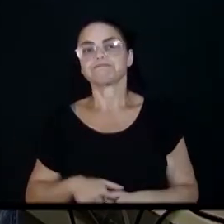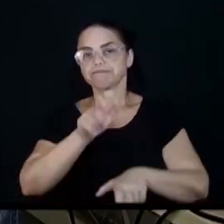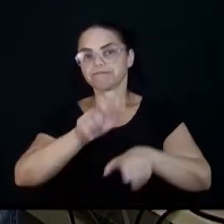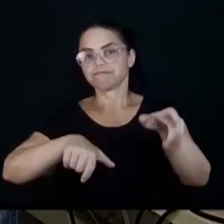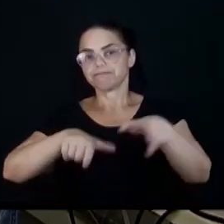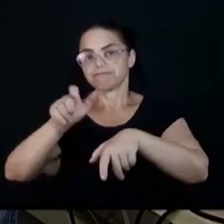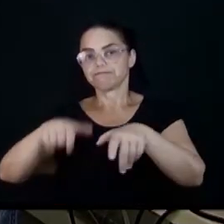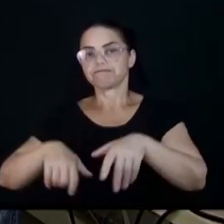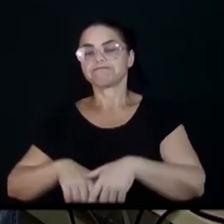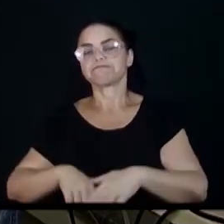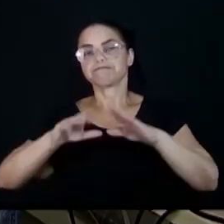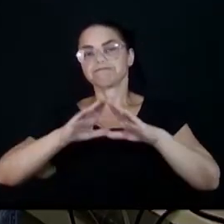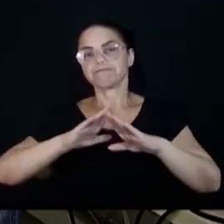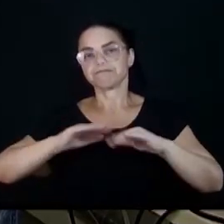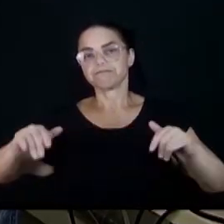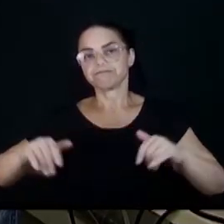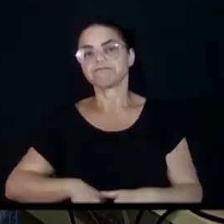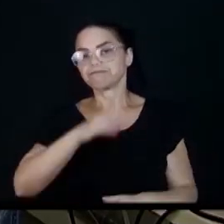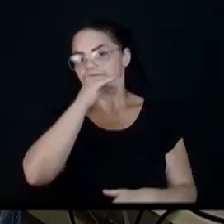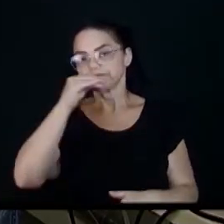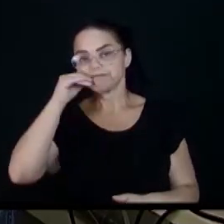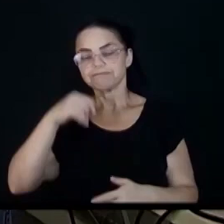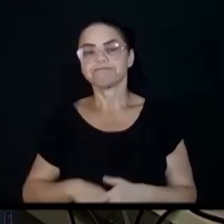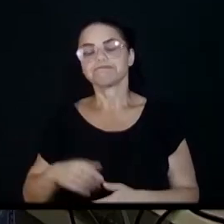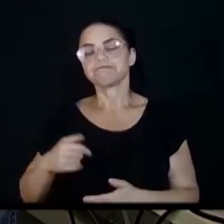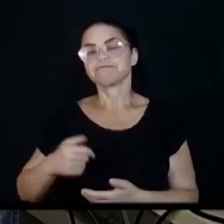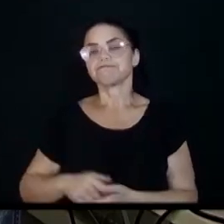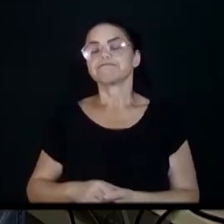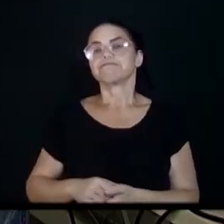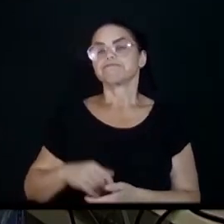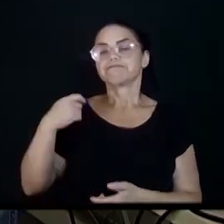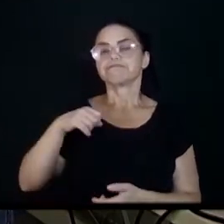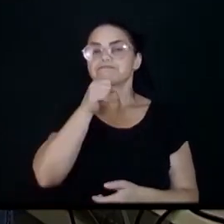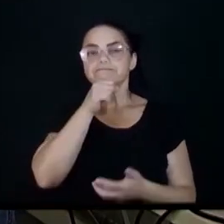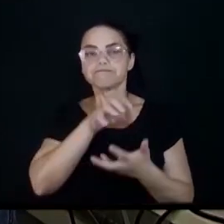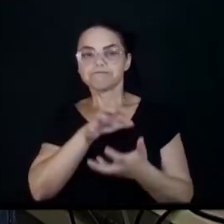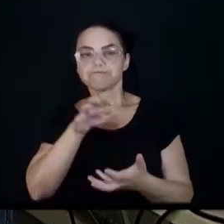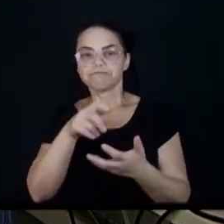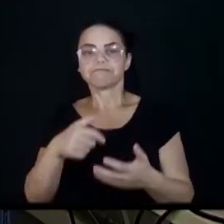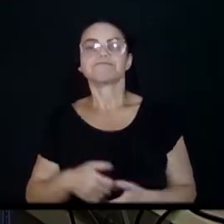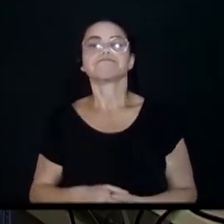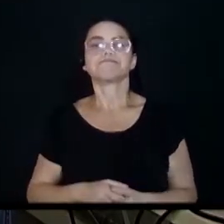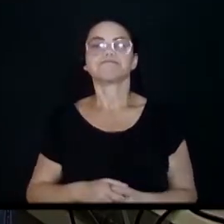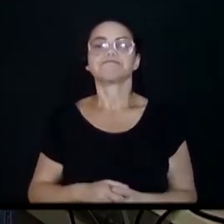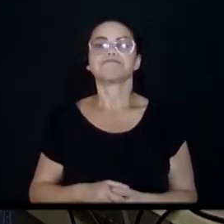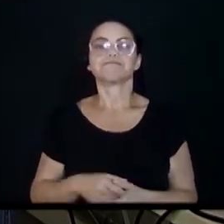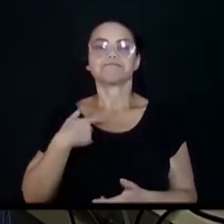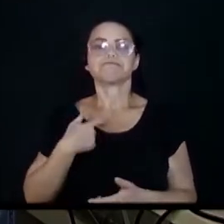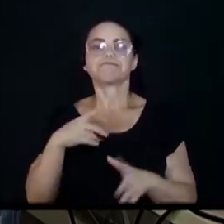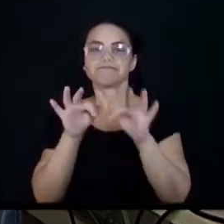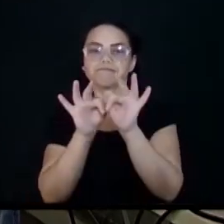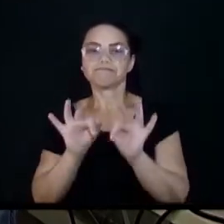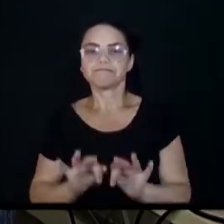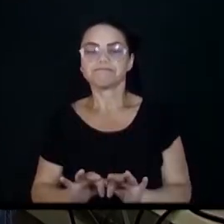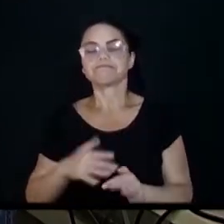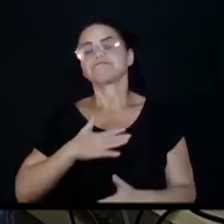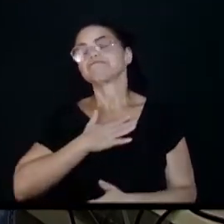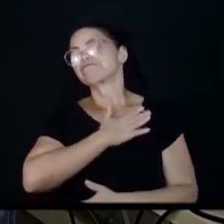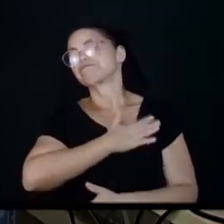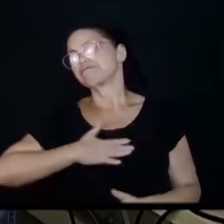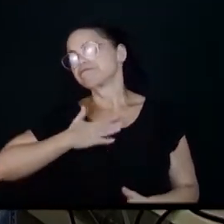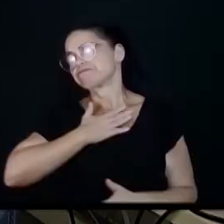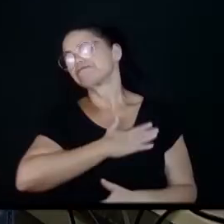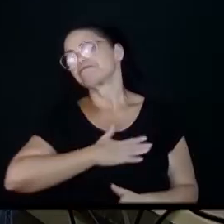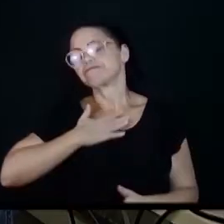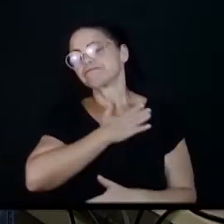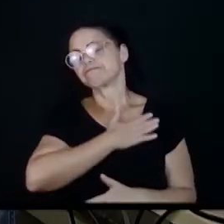adultos, idosos que participam, vendo como que eles são felizes aqui, né, como eles têm como